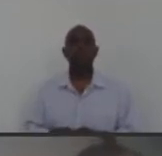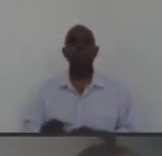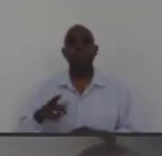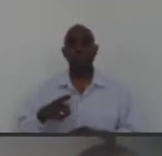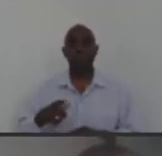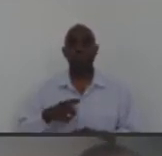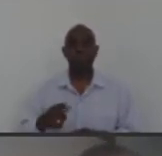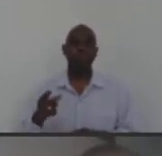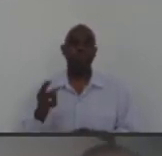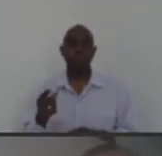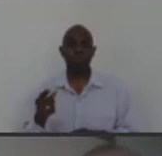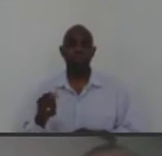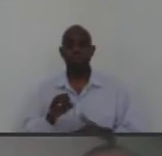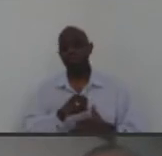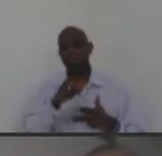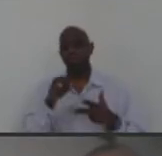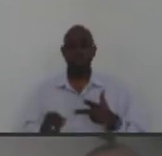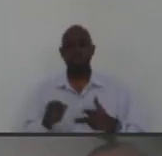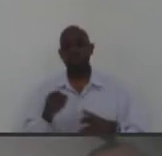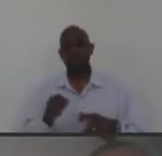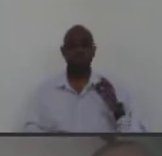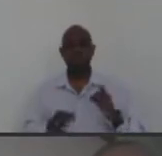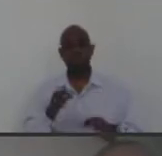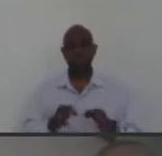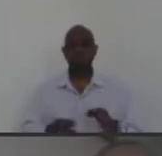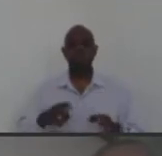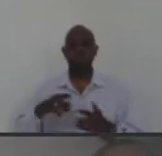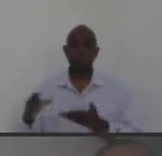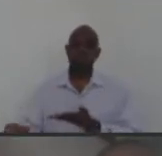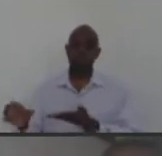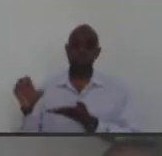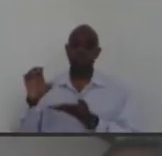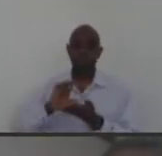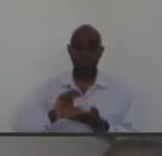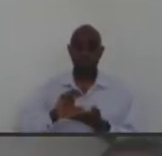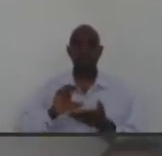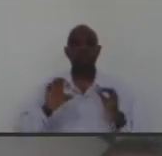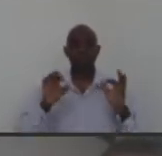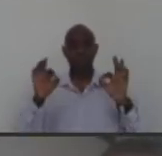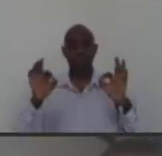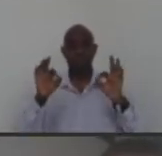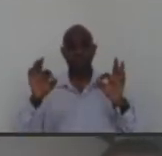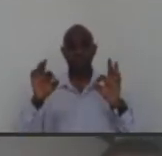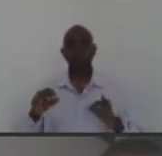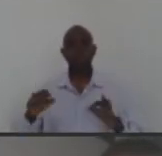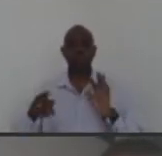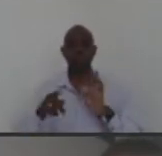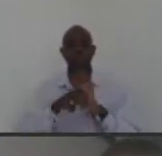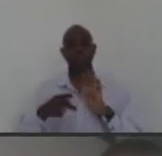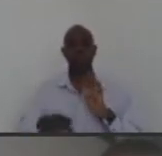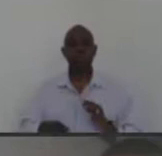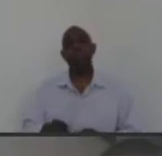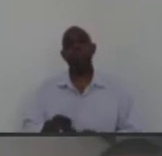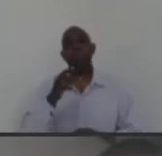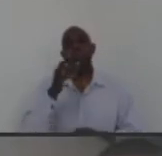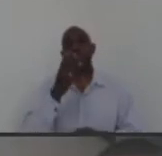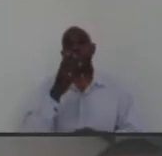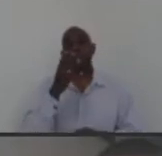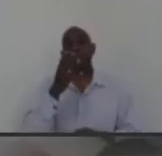autorização ao executivo municipal para promover a abertura de crédito adicional e especial no orçamento vigente, no valor de